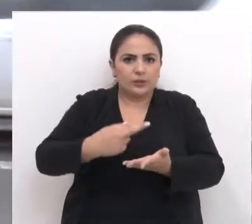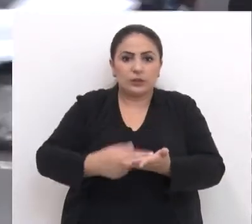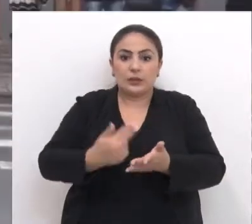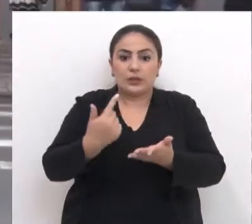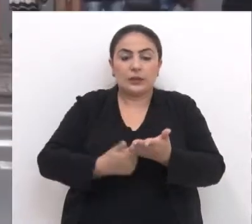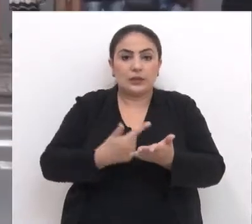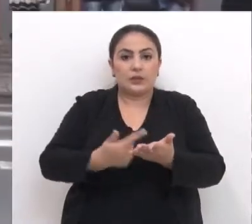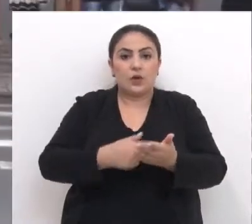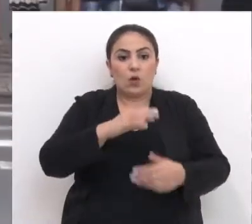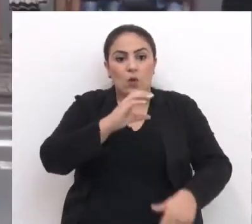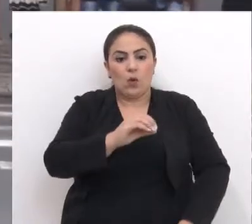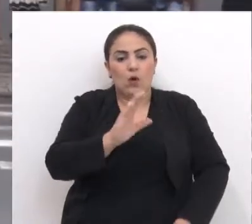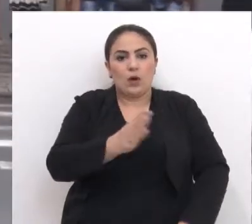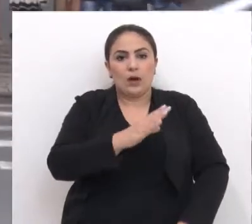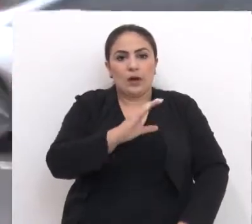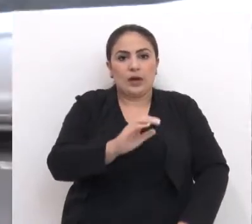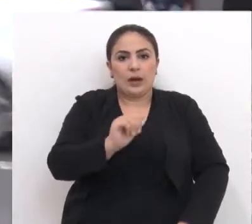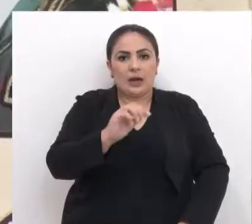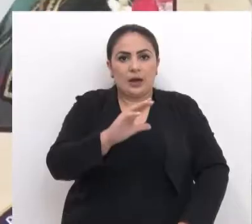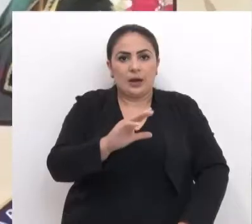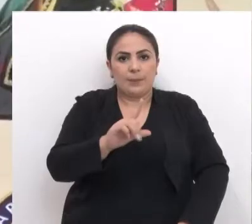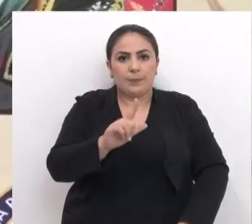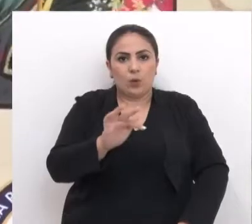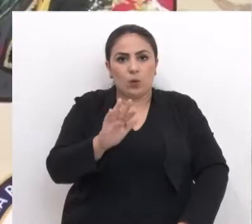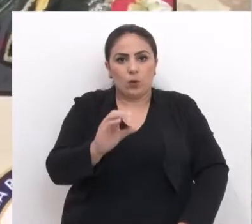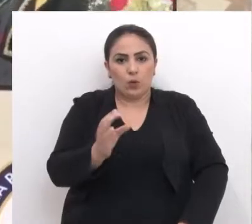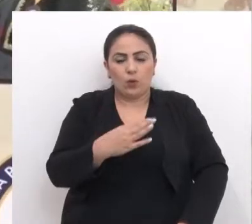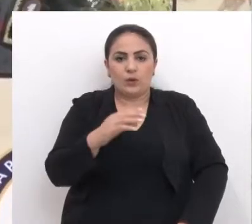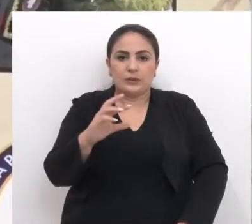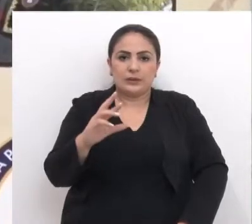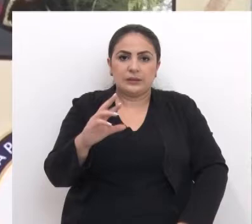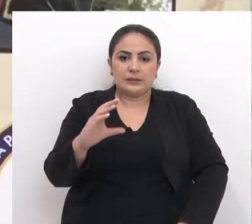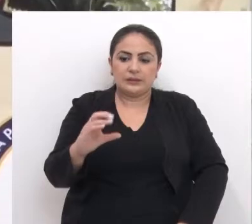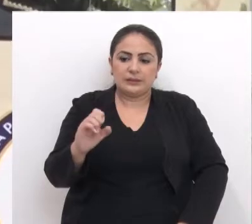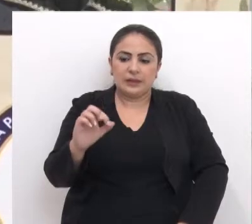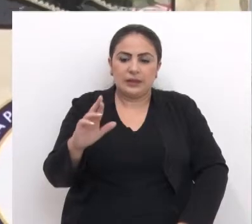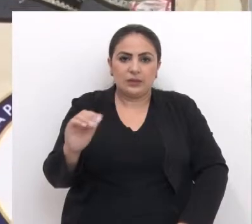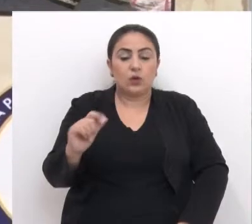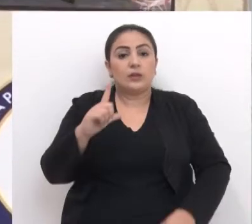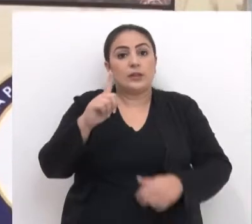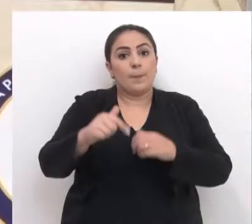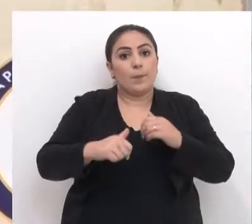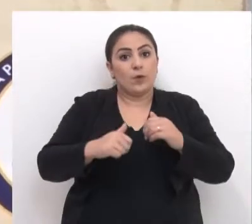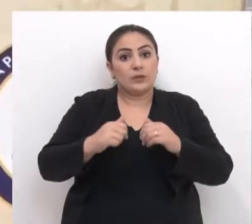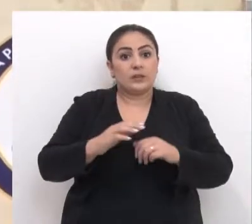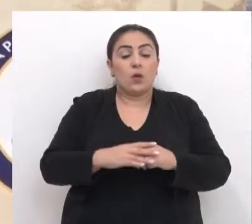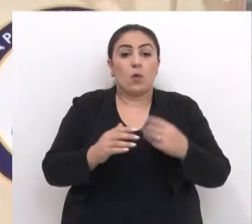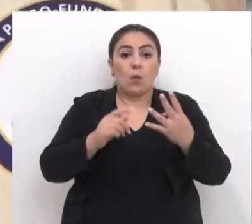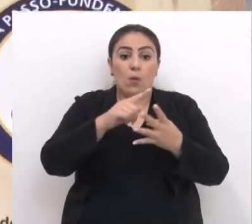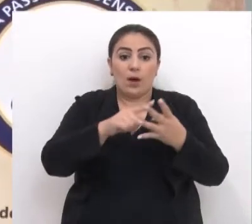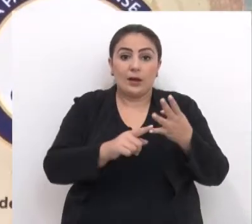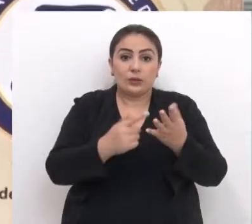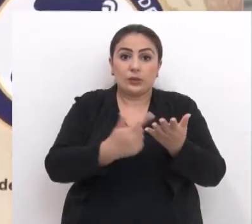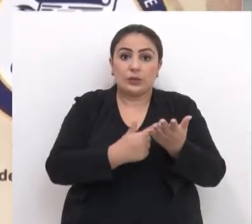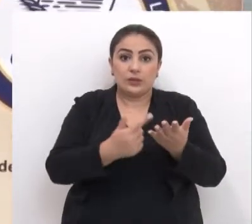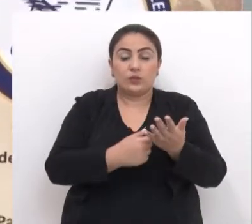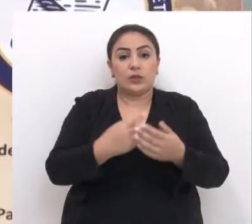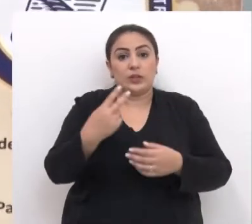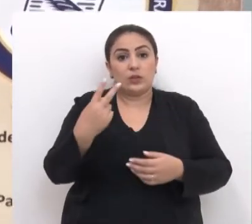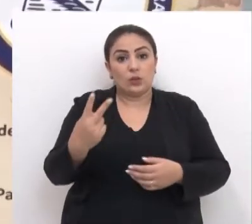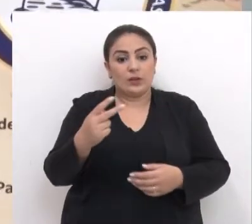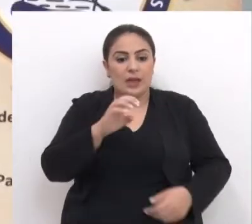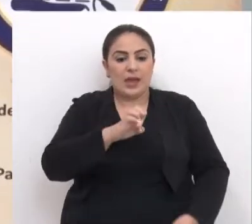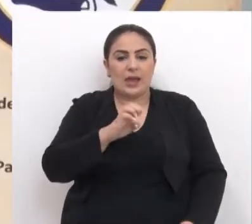registrado nesse livro, O Caboclo Serrano. Depois disso, foram mais 4 livros e 2 e-books. O